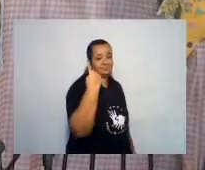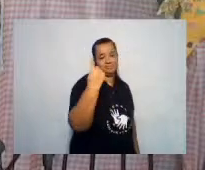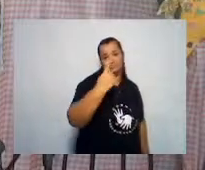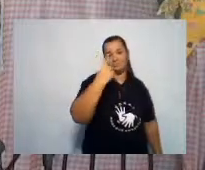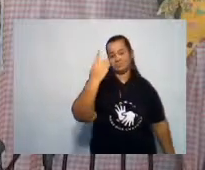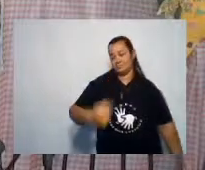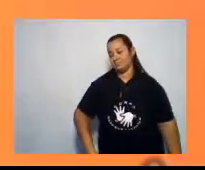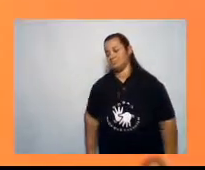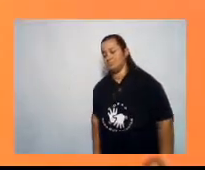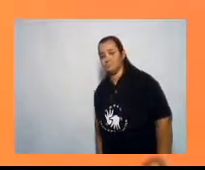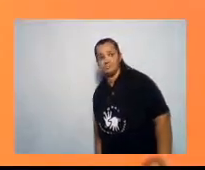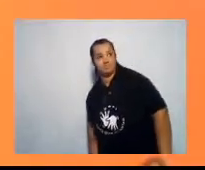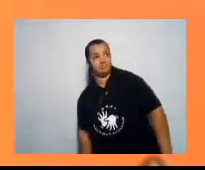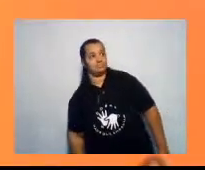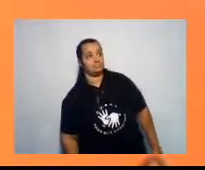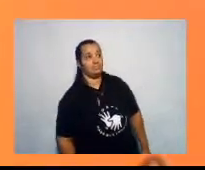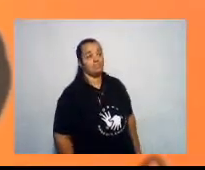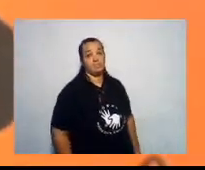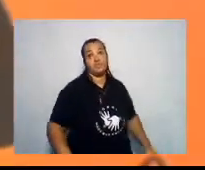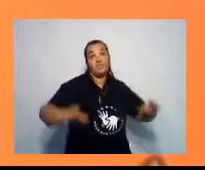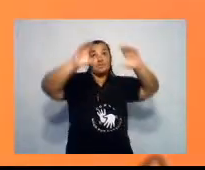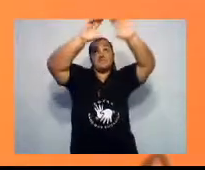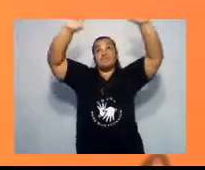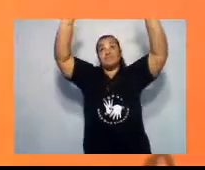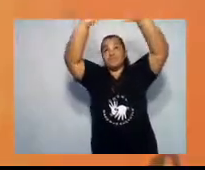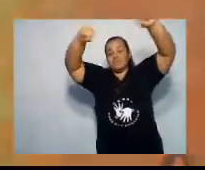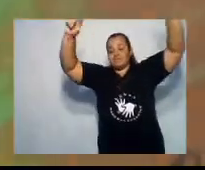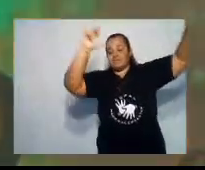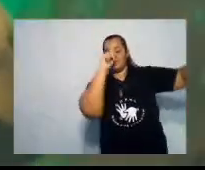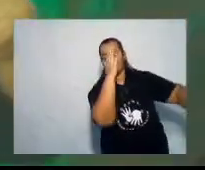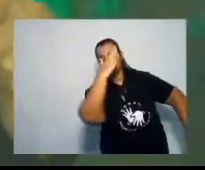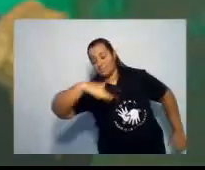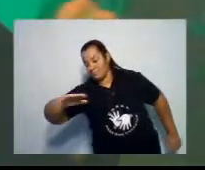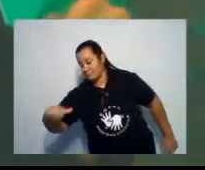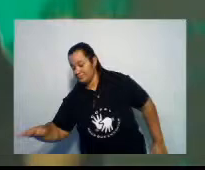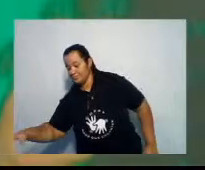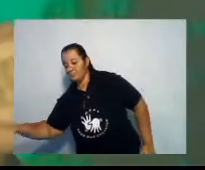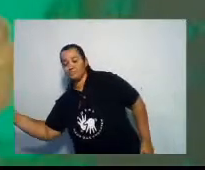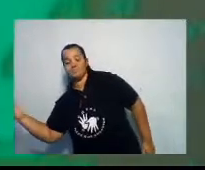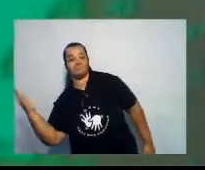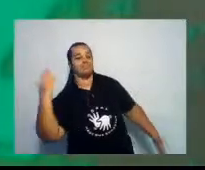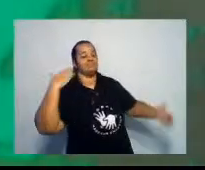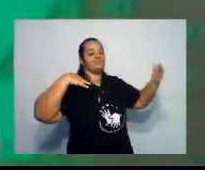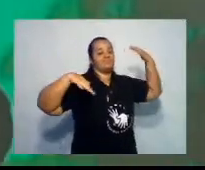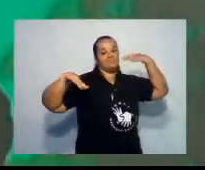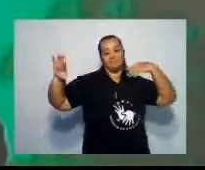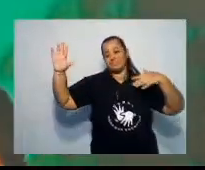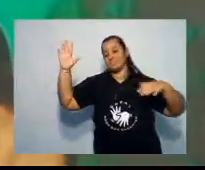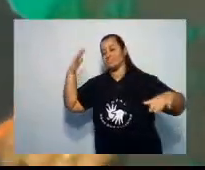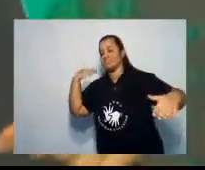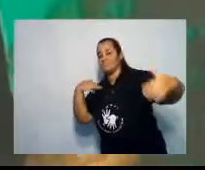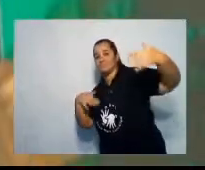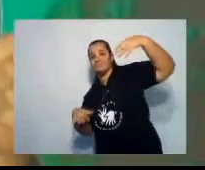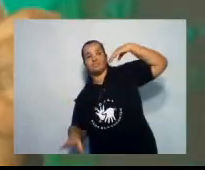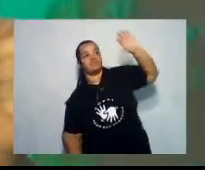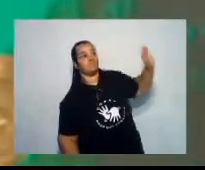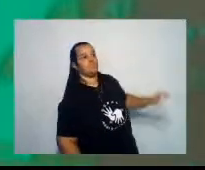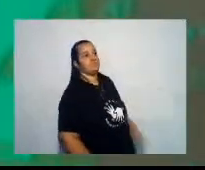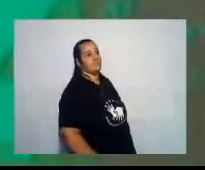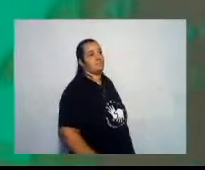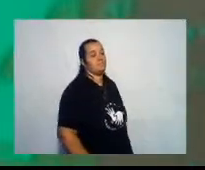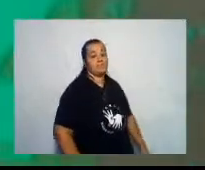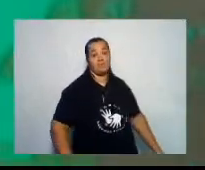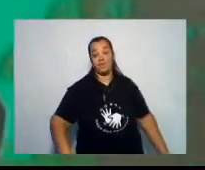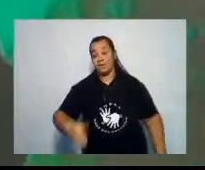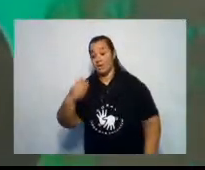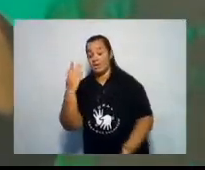não sentir só. O céu, a lua e o mar, passagem pra viajar,